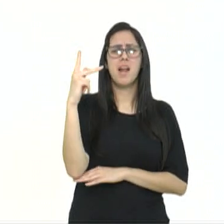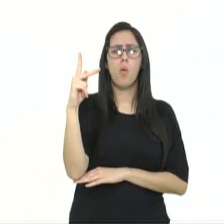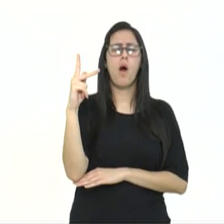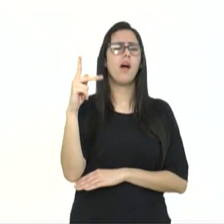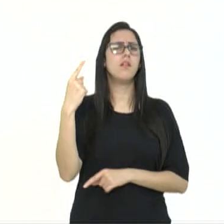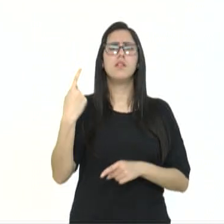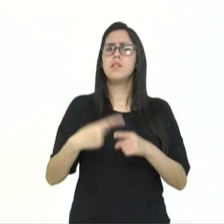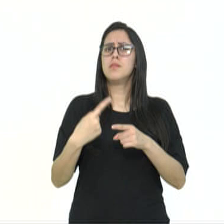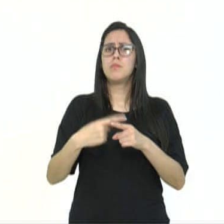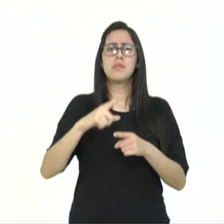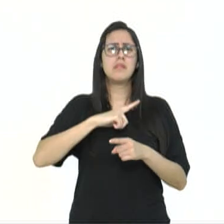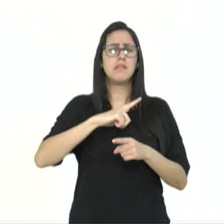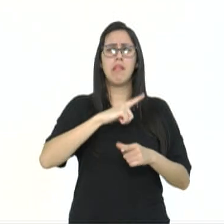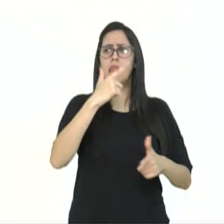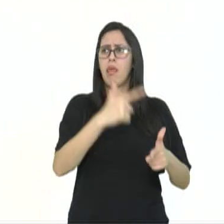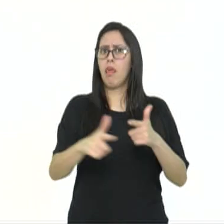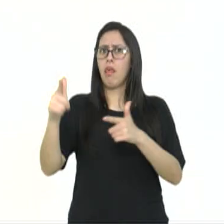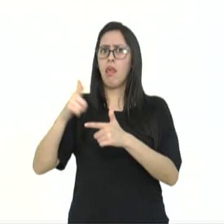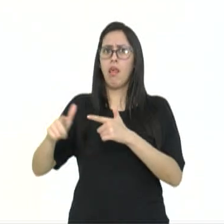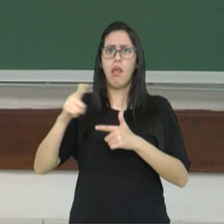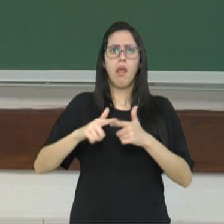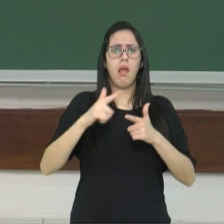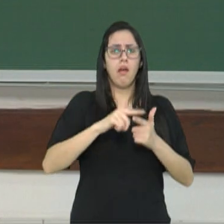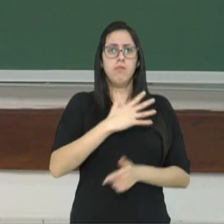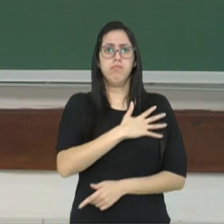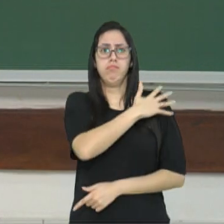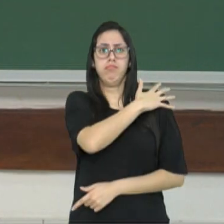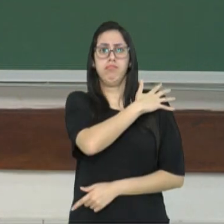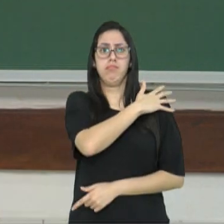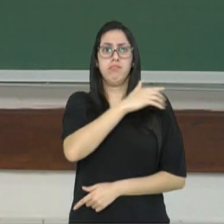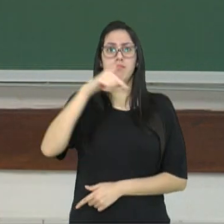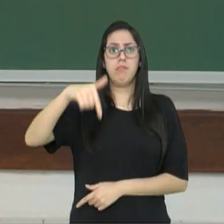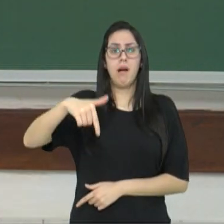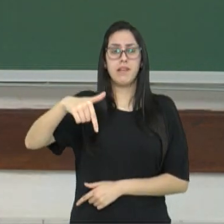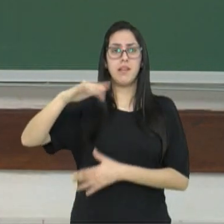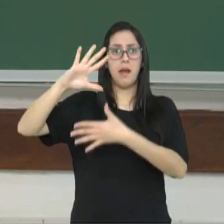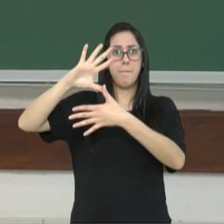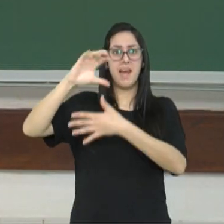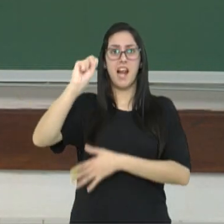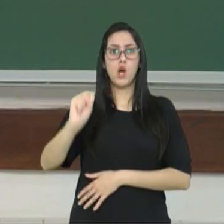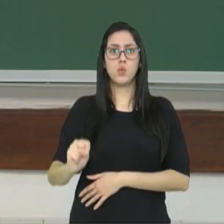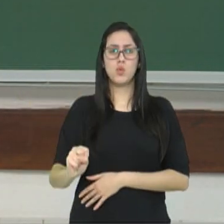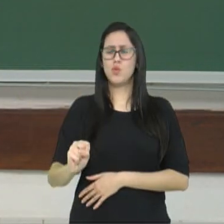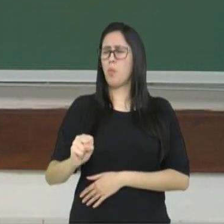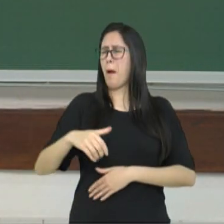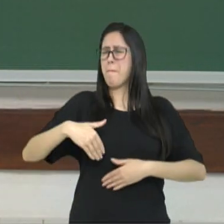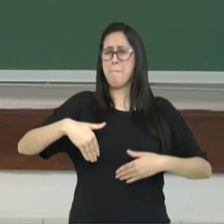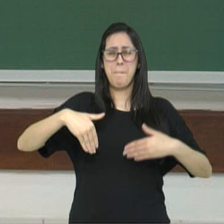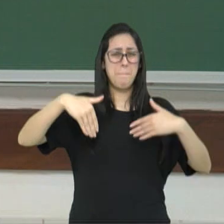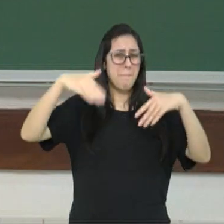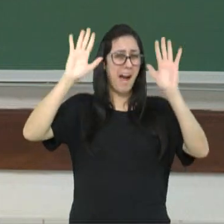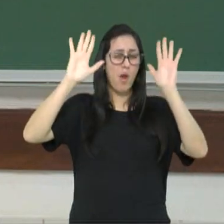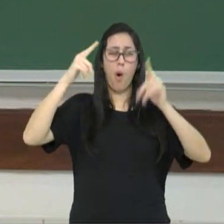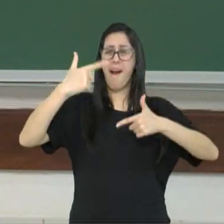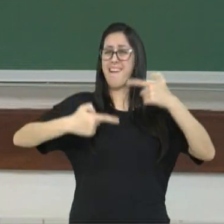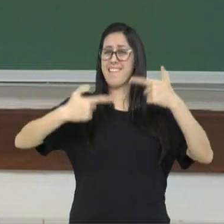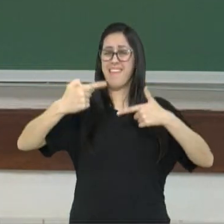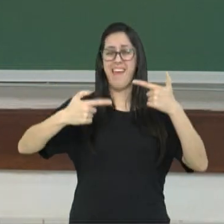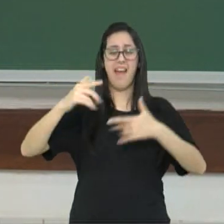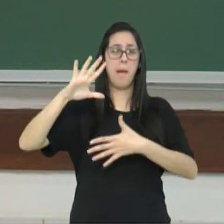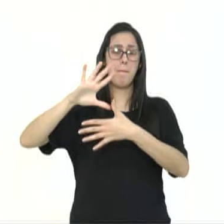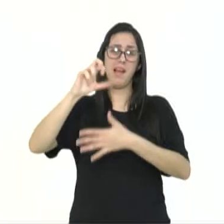no maior conflito militar sul-americano, maior guerra que já aconteceu na América do